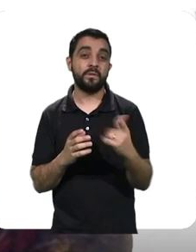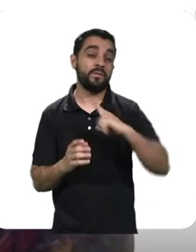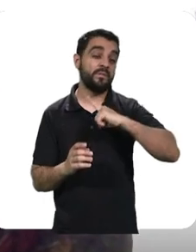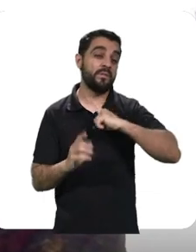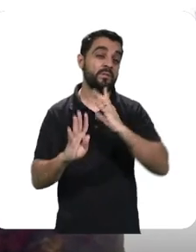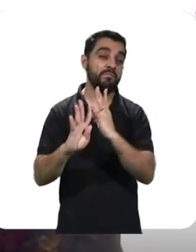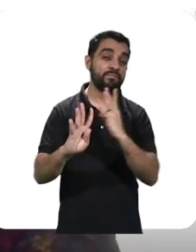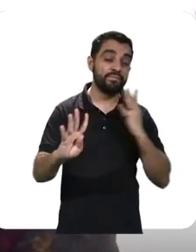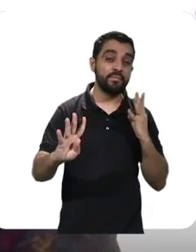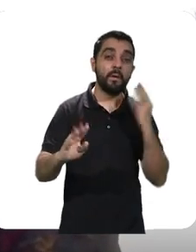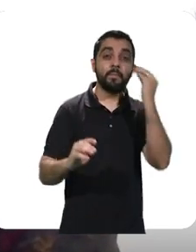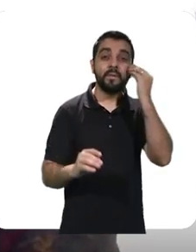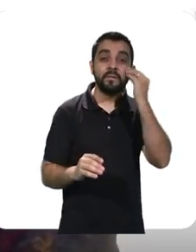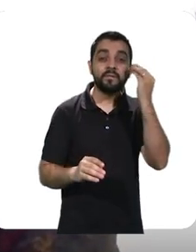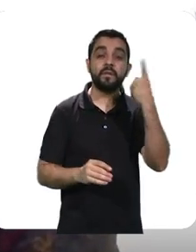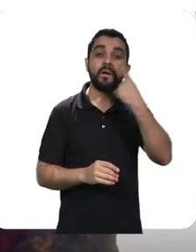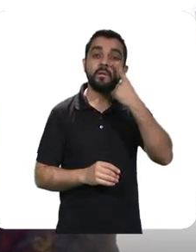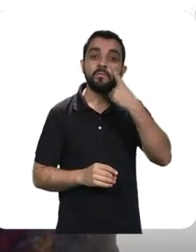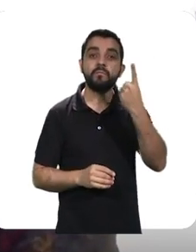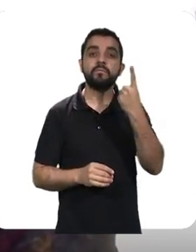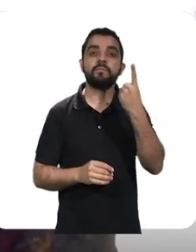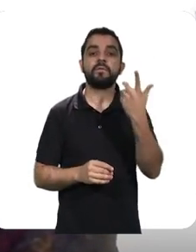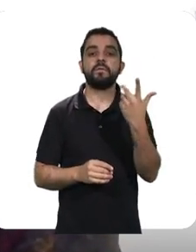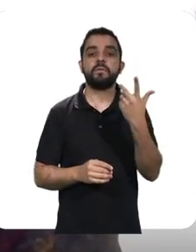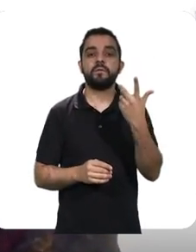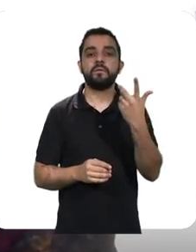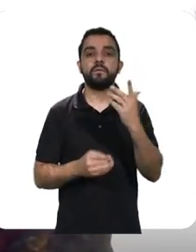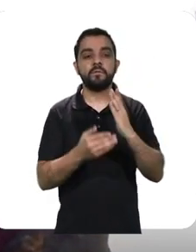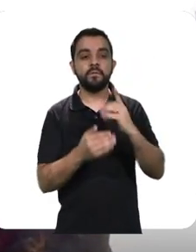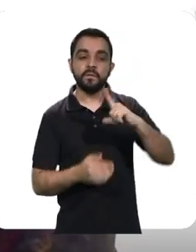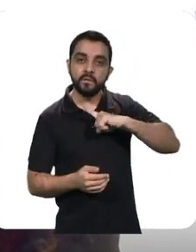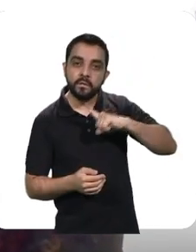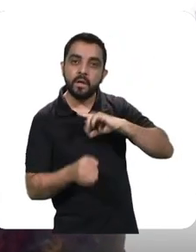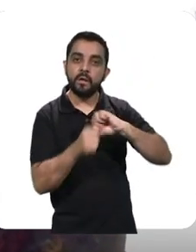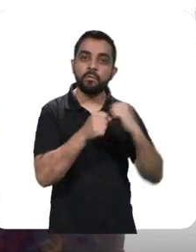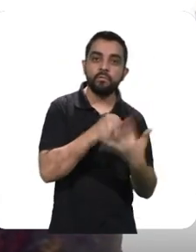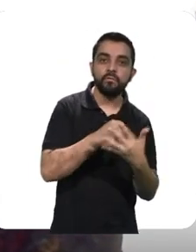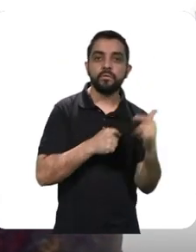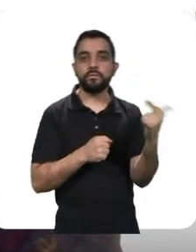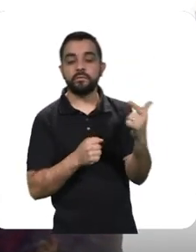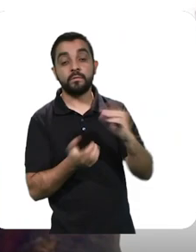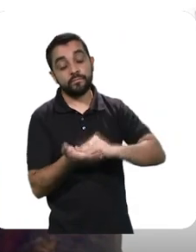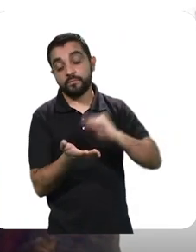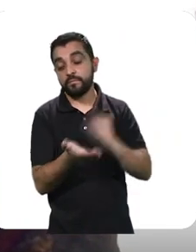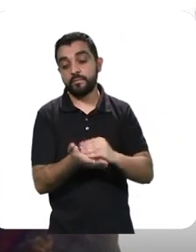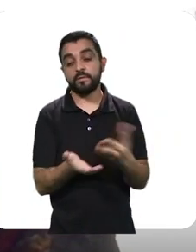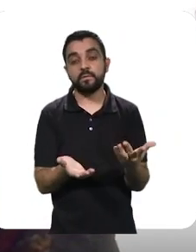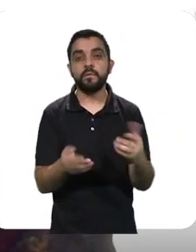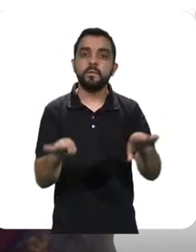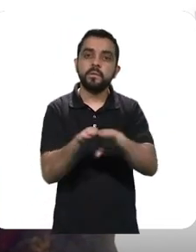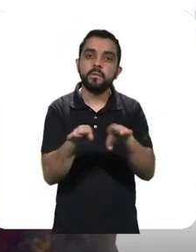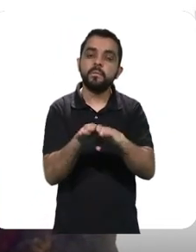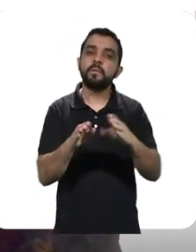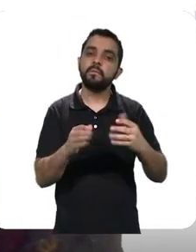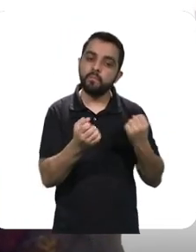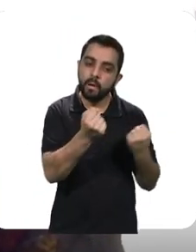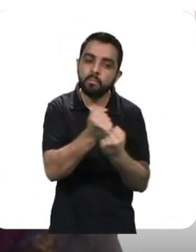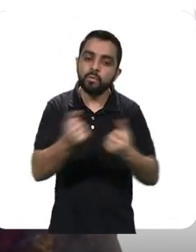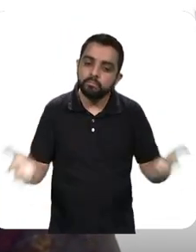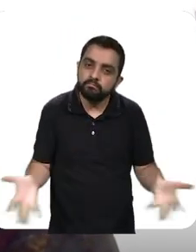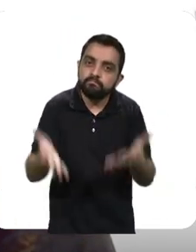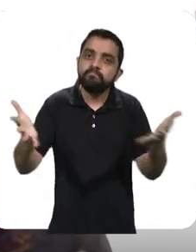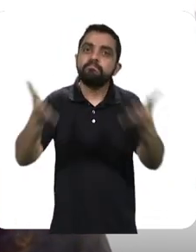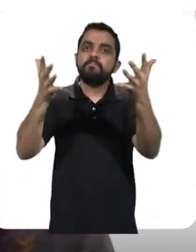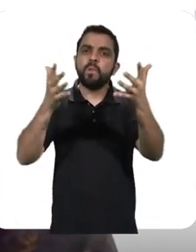testagem, fila para testagem e uma política de apoio para a população ficar